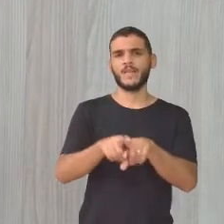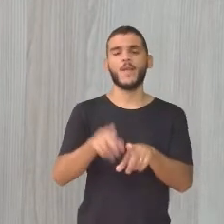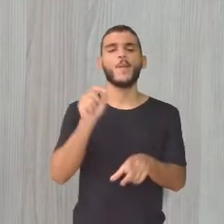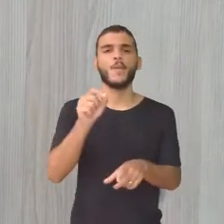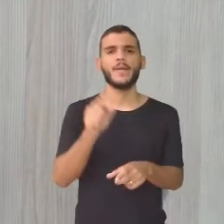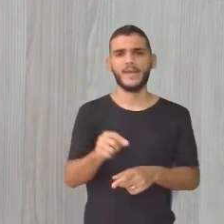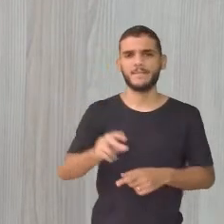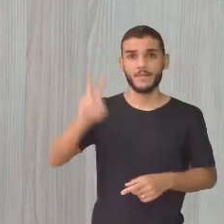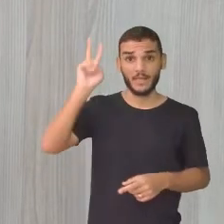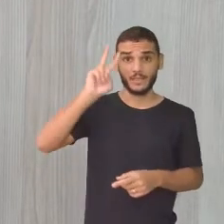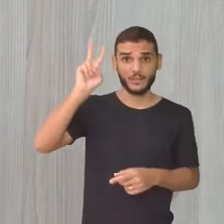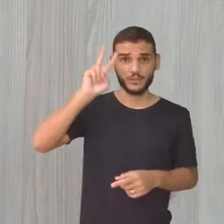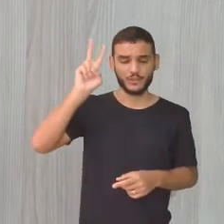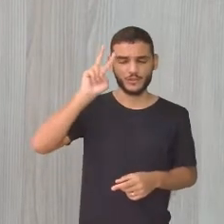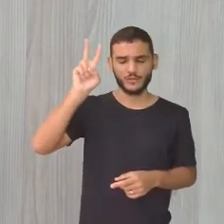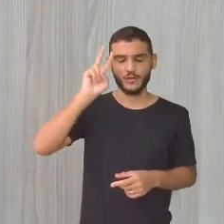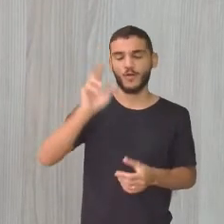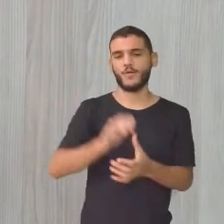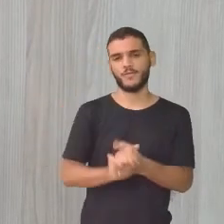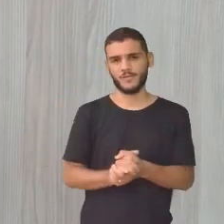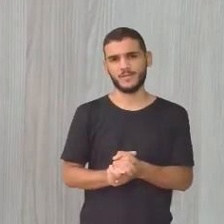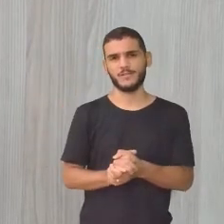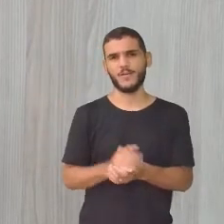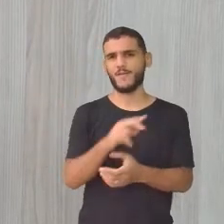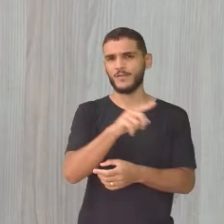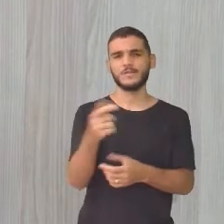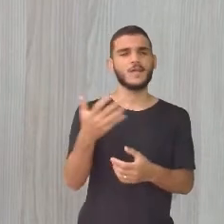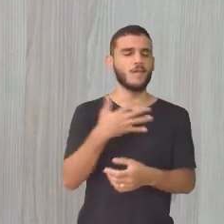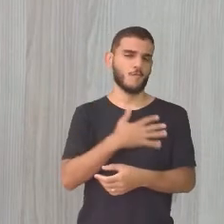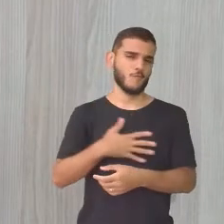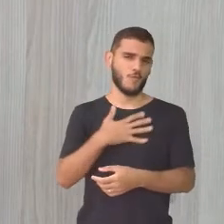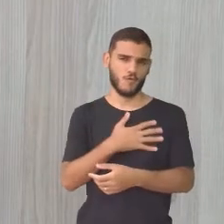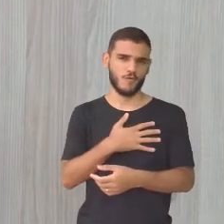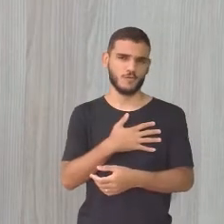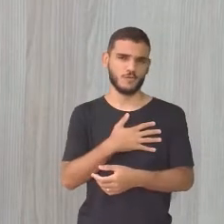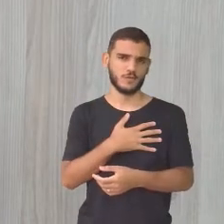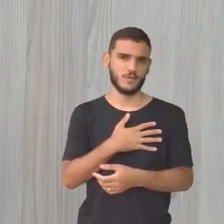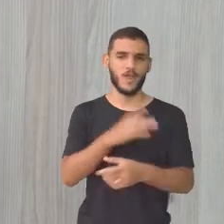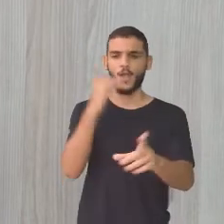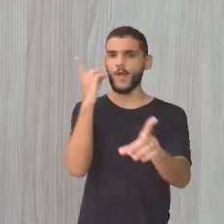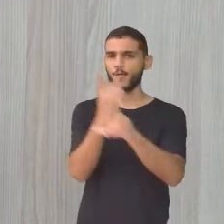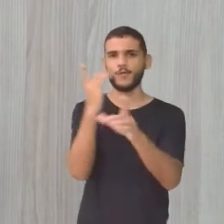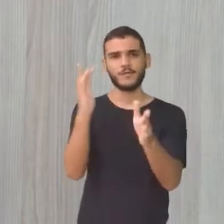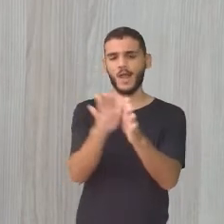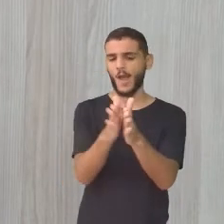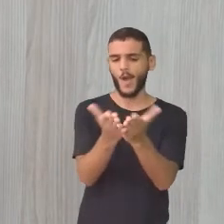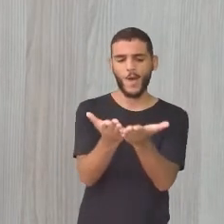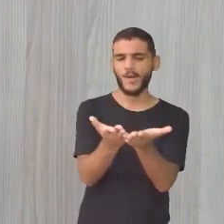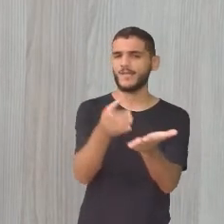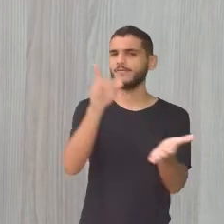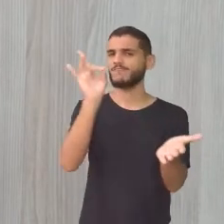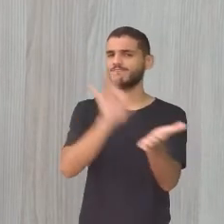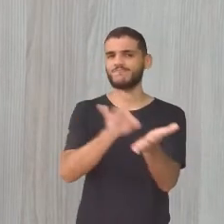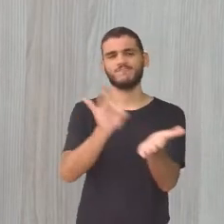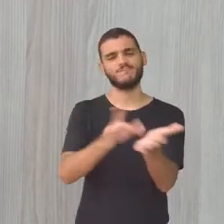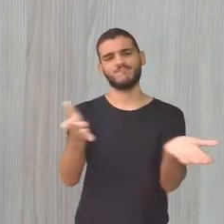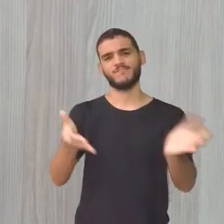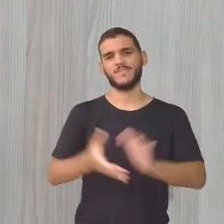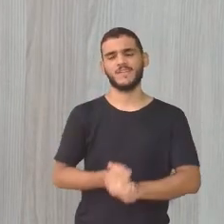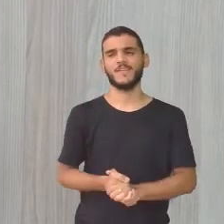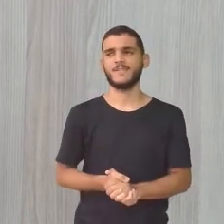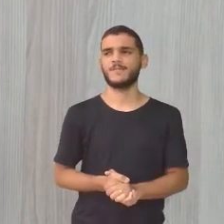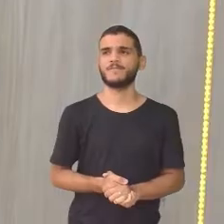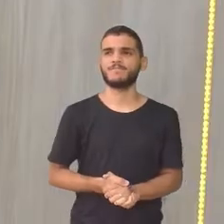tem livro favorito é porque não achou o livro certo ainda. Pronto, então Tem vamos que ter, procurar o livro certo, tem que ter. não é? E vamos ler.